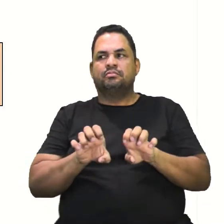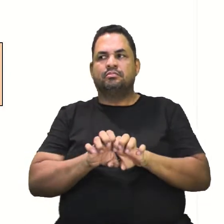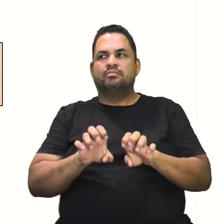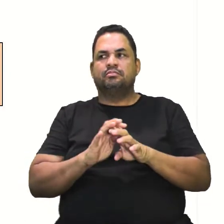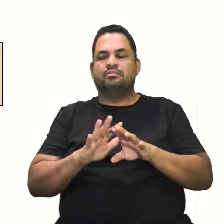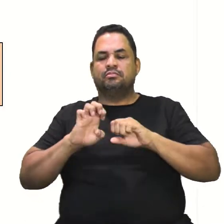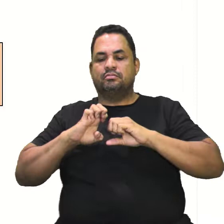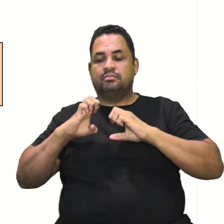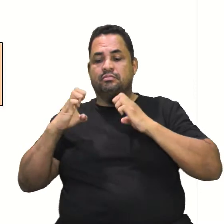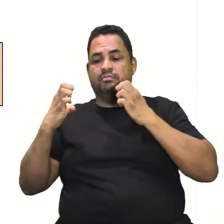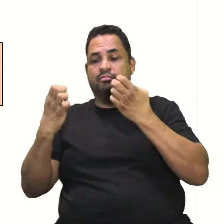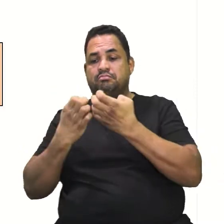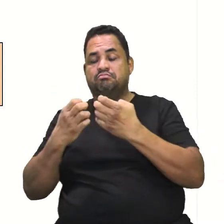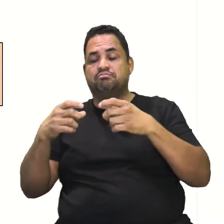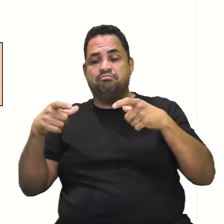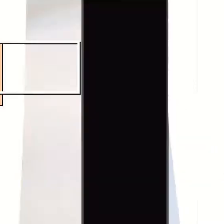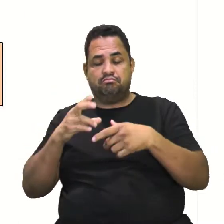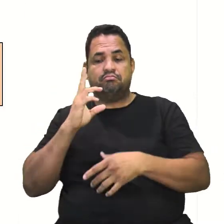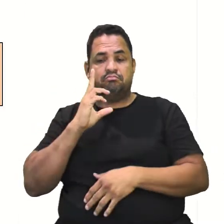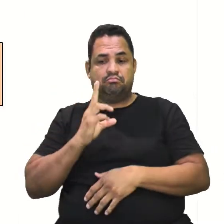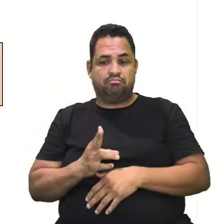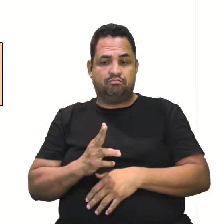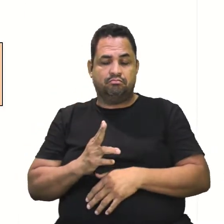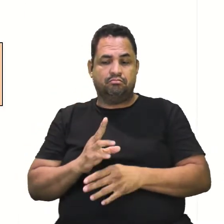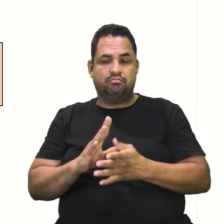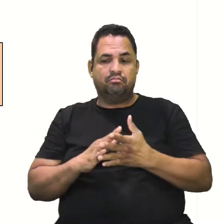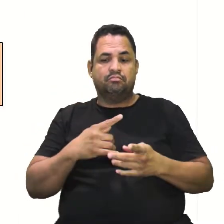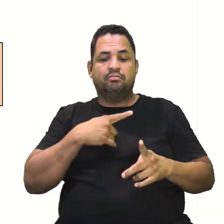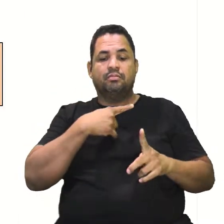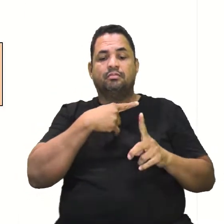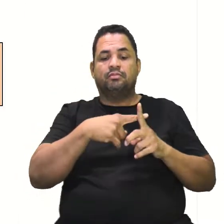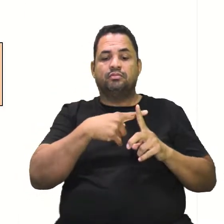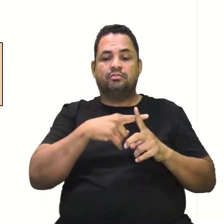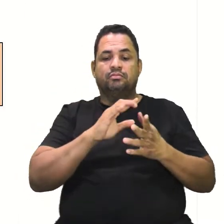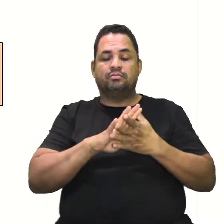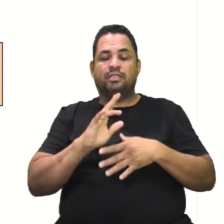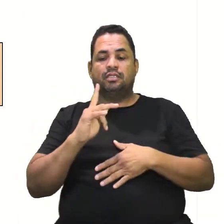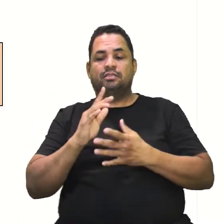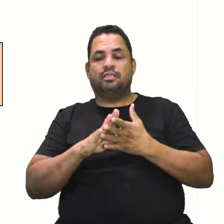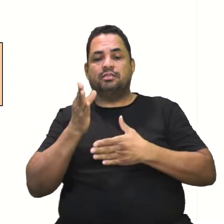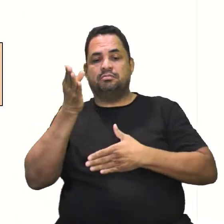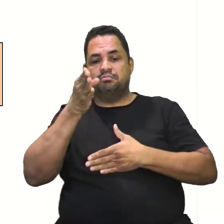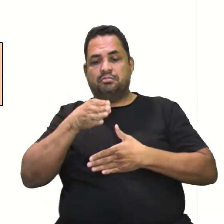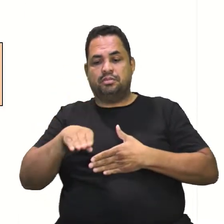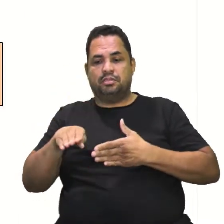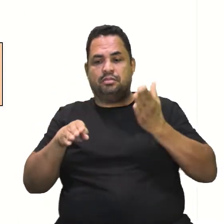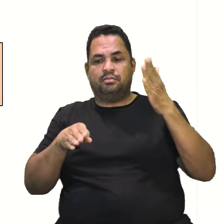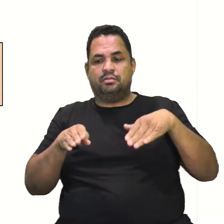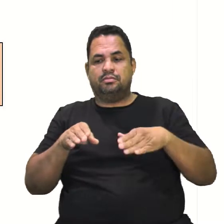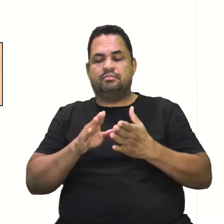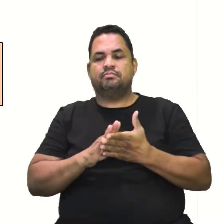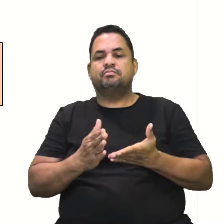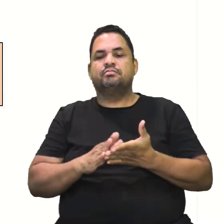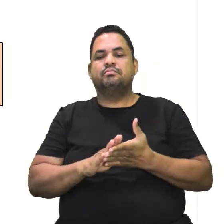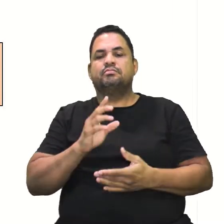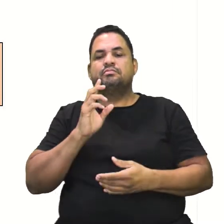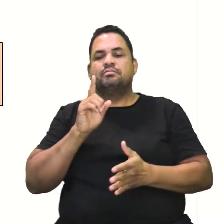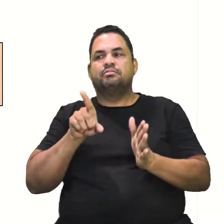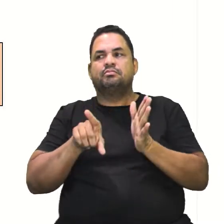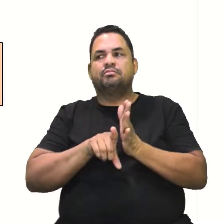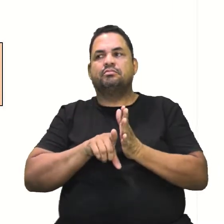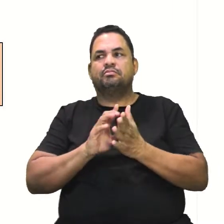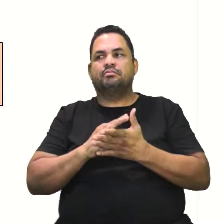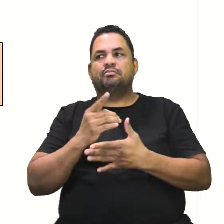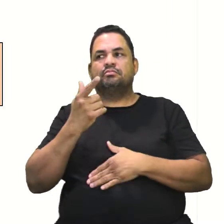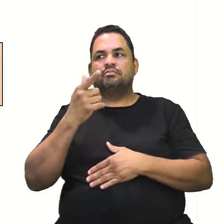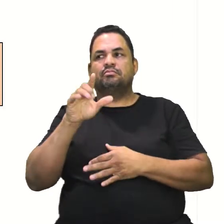da elipse, só que na elipse é positivo e na hipérbole é negativo? Uhum. Então se a